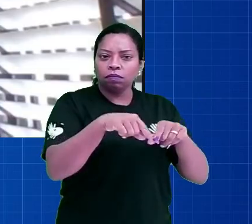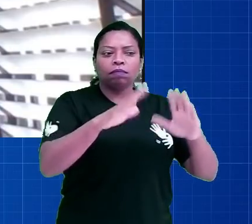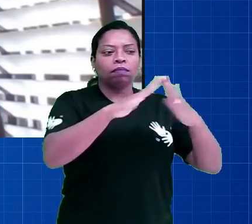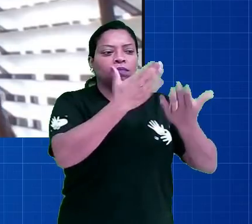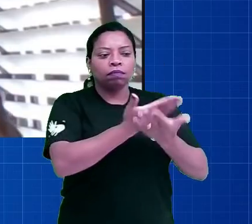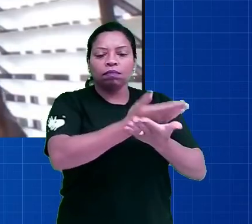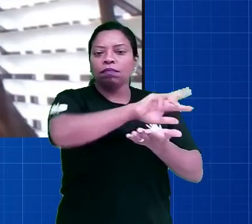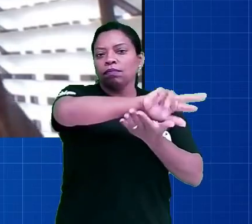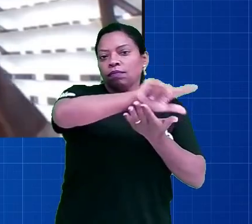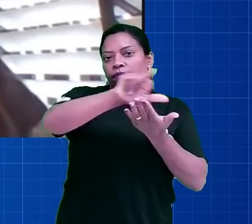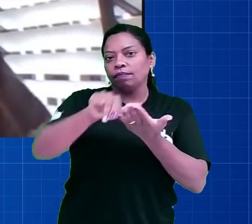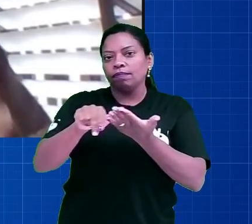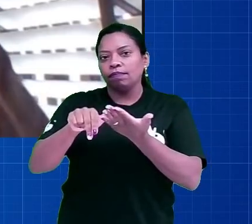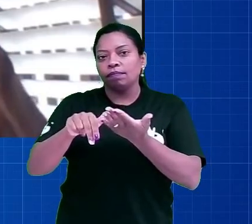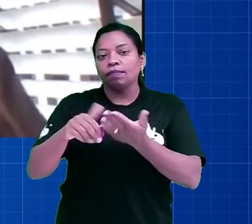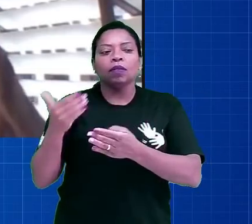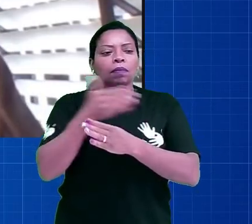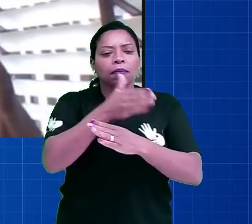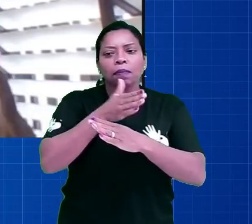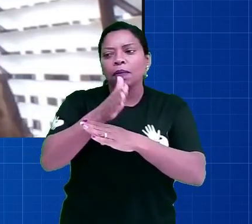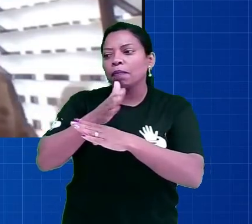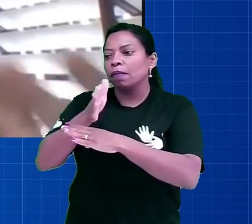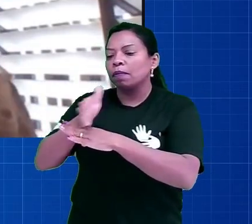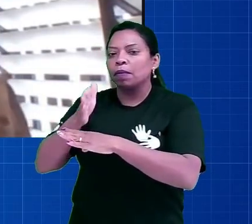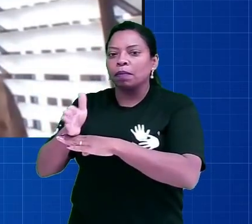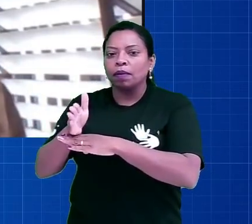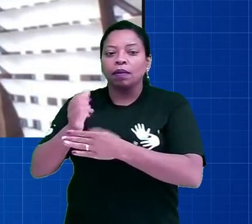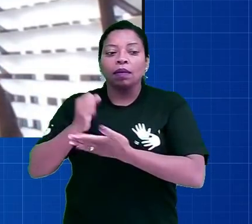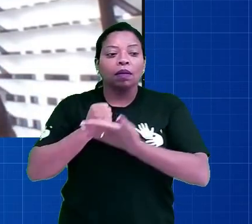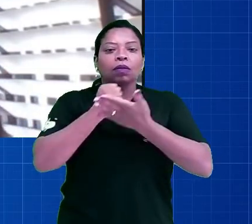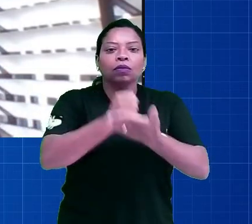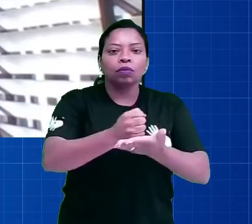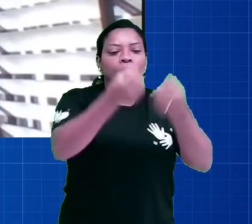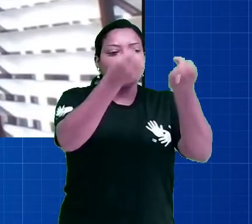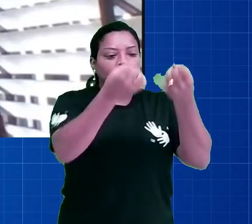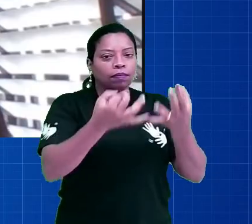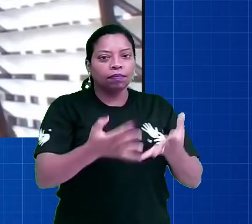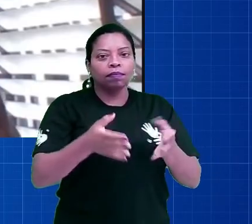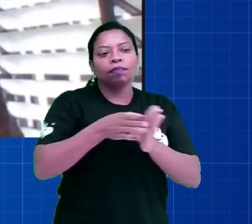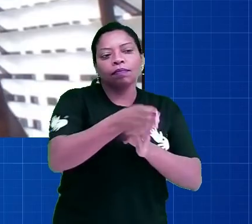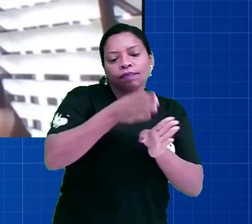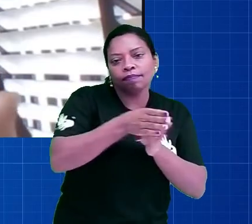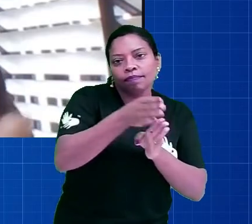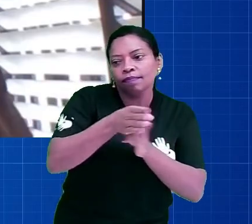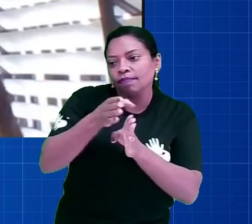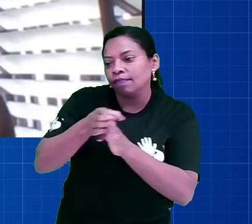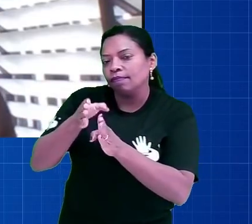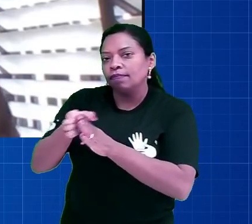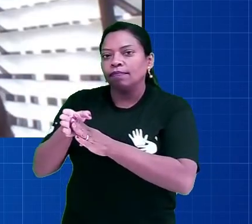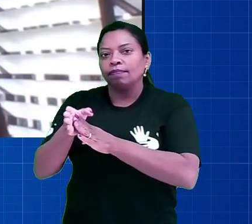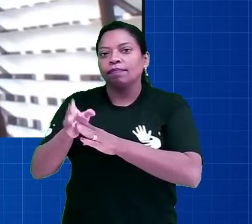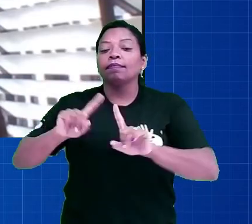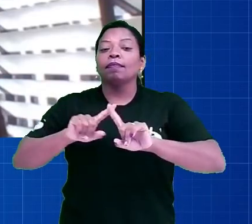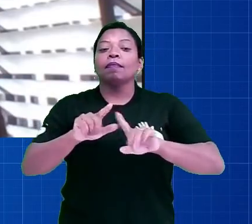várias escolas, como se ele prestasse esse serviço de consultoria aos professores, mas ele não